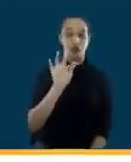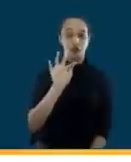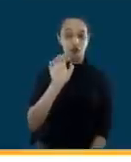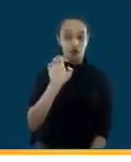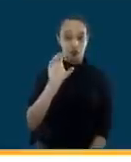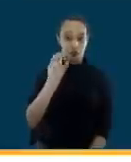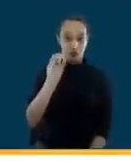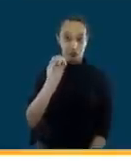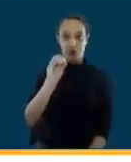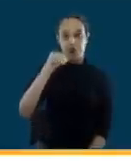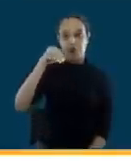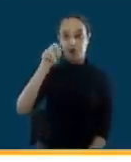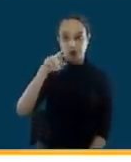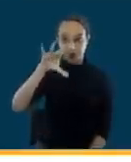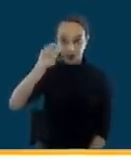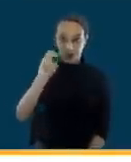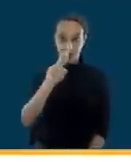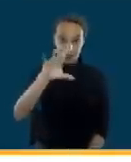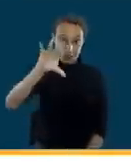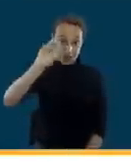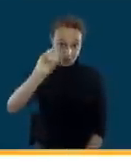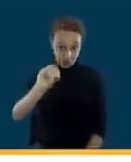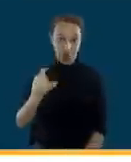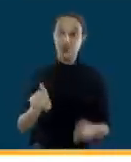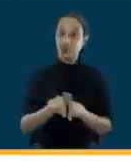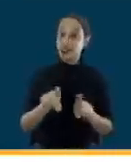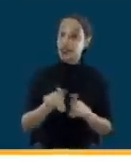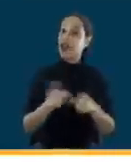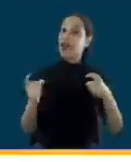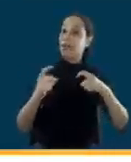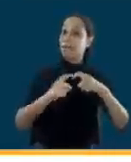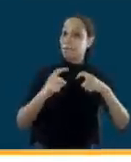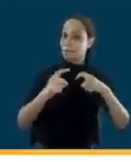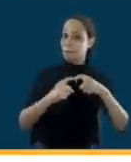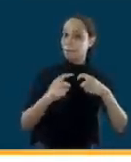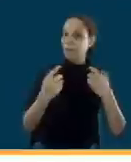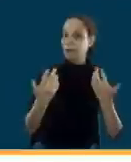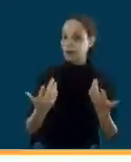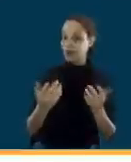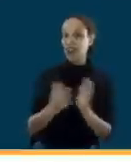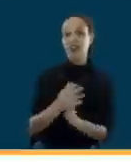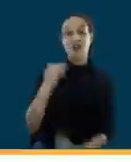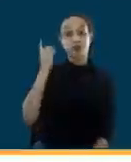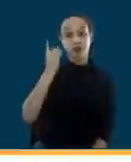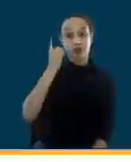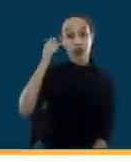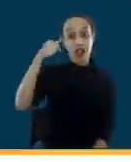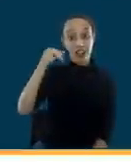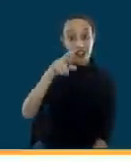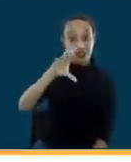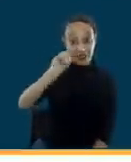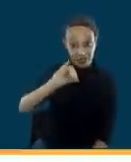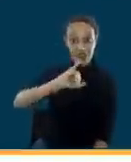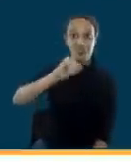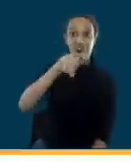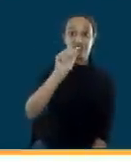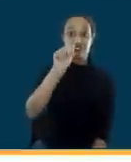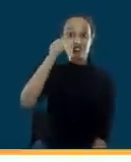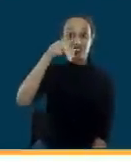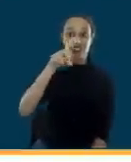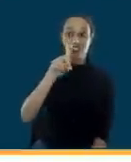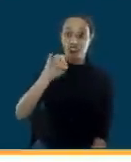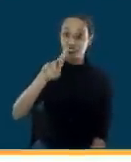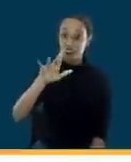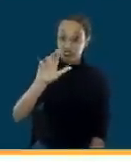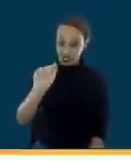Antônio Florencio de Queiroz Júnior, a médica e deputada federal pelo Rio de Janeiro, Jandira Fegali, a secretária